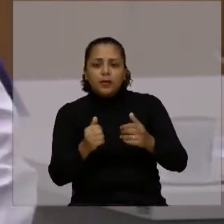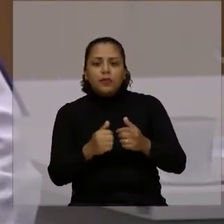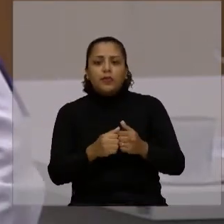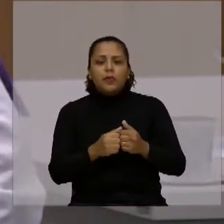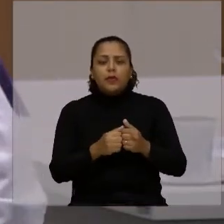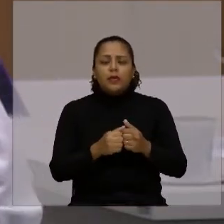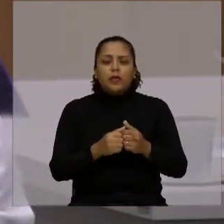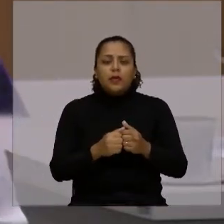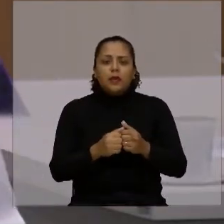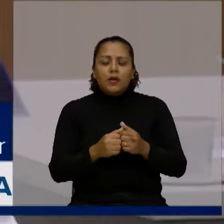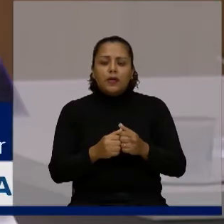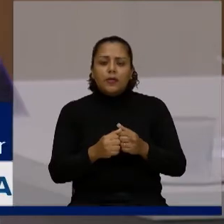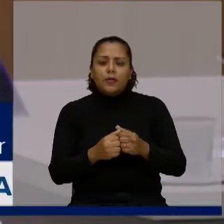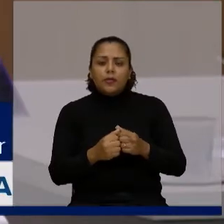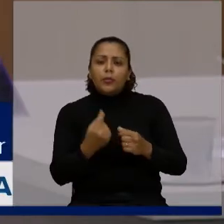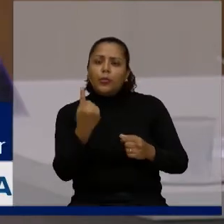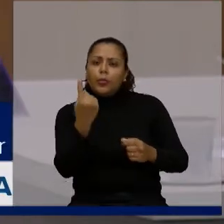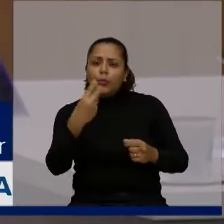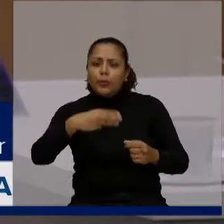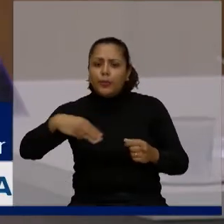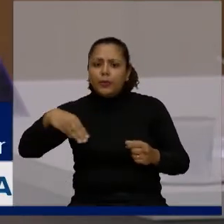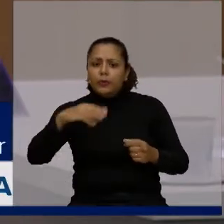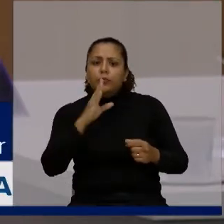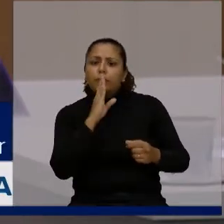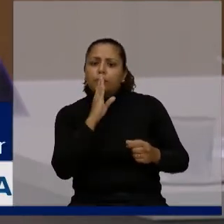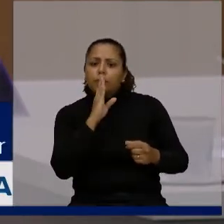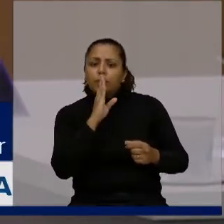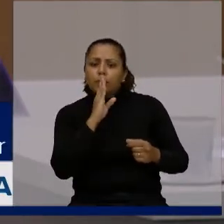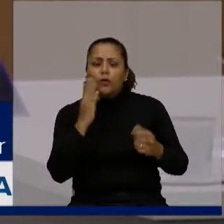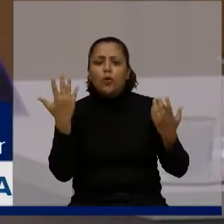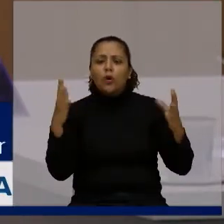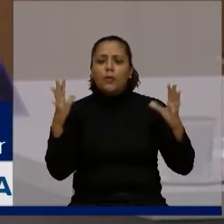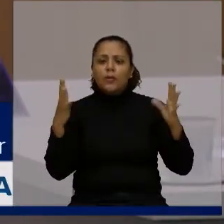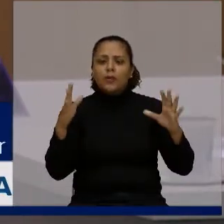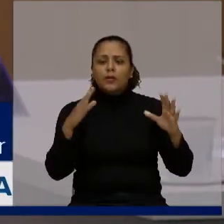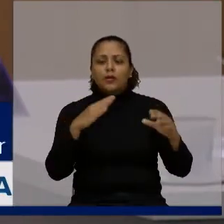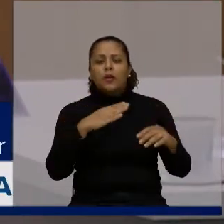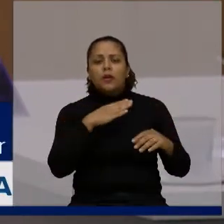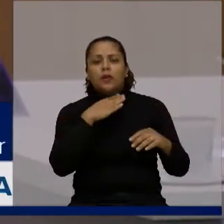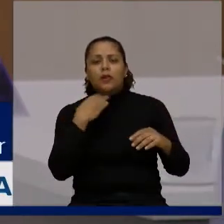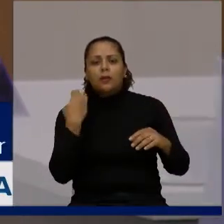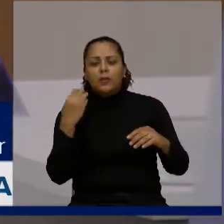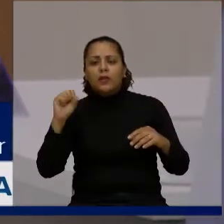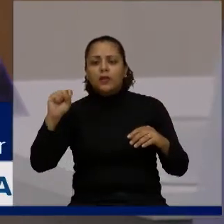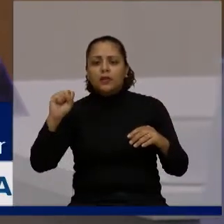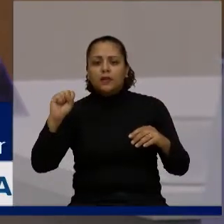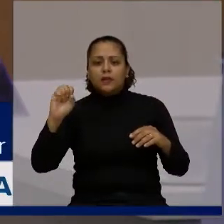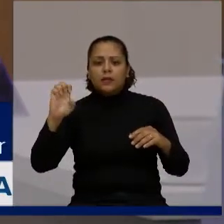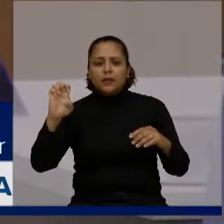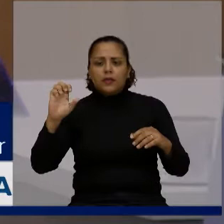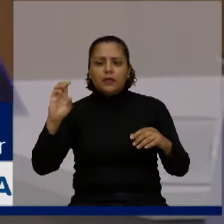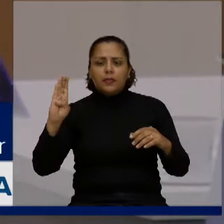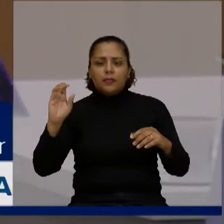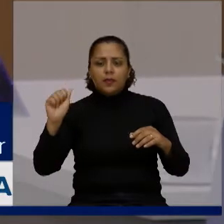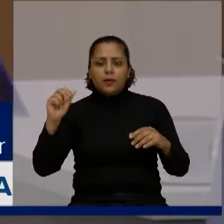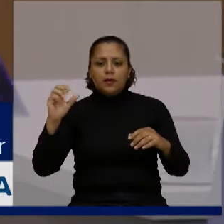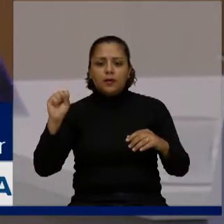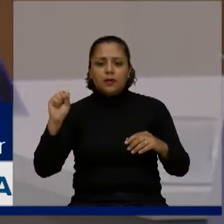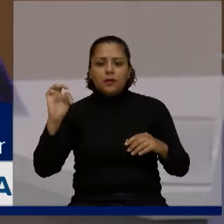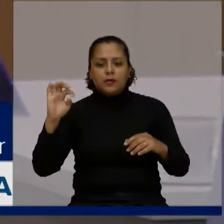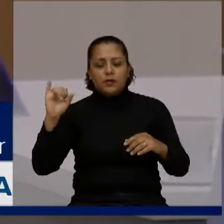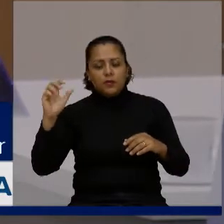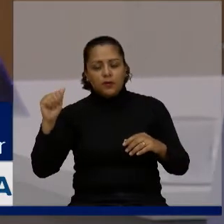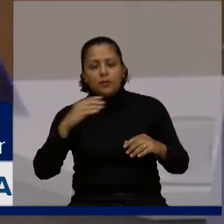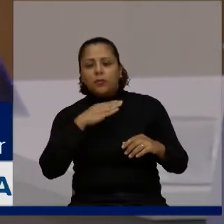senhor Sebastião Gomes da Silva, que faleceu no último dia 15 de abril, deixando a